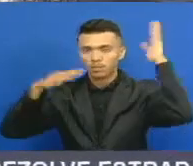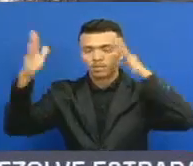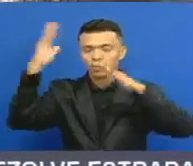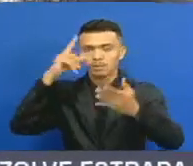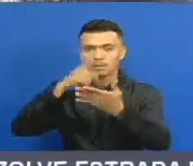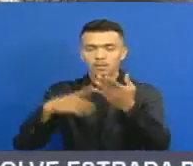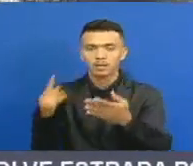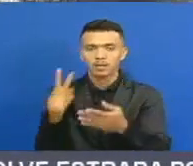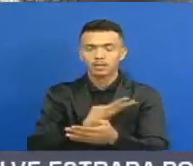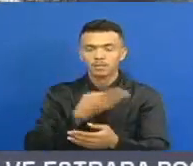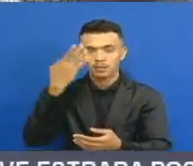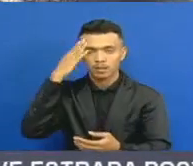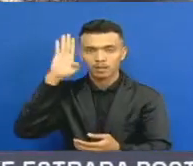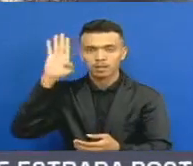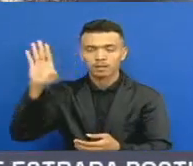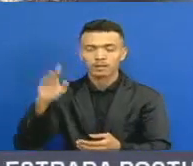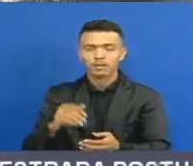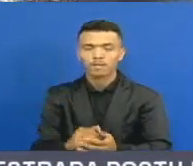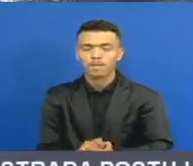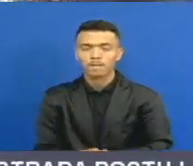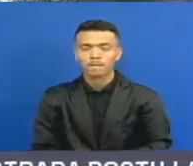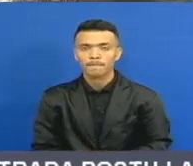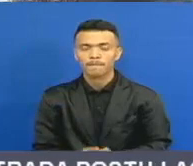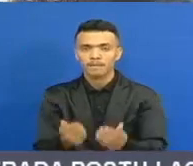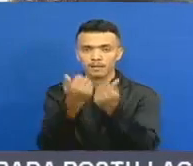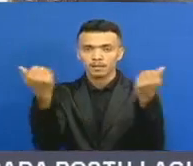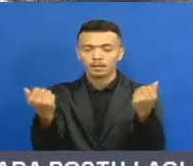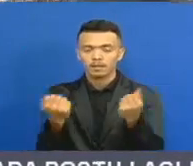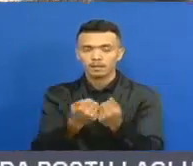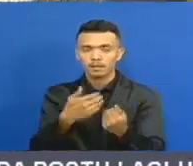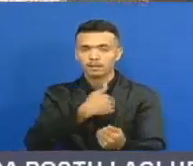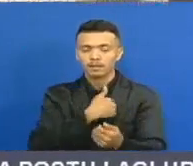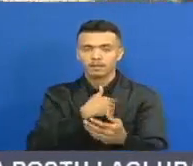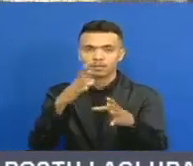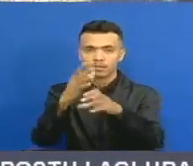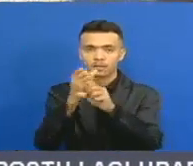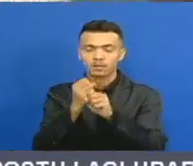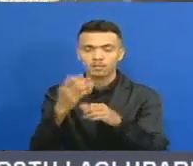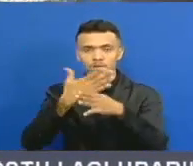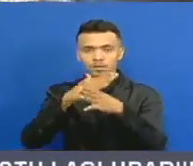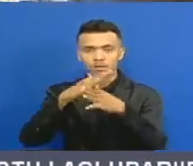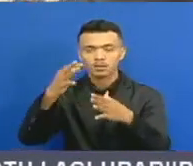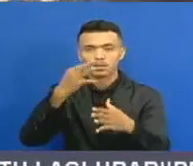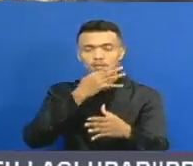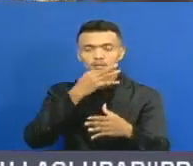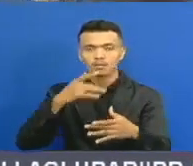be to agora alia kakeo sedau simu be cesta basica sente triste